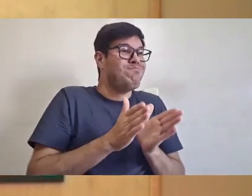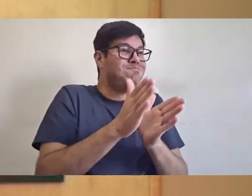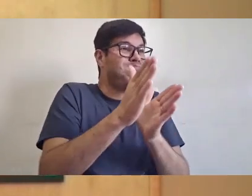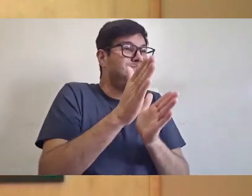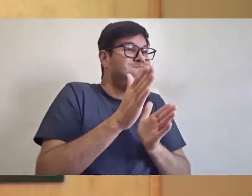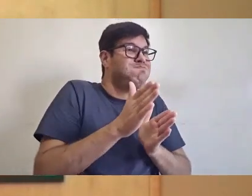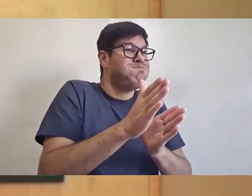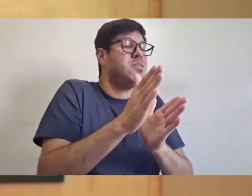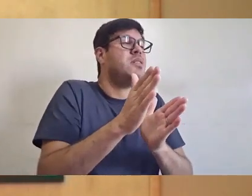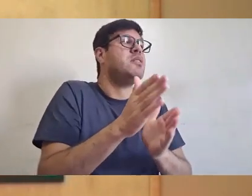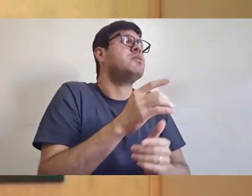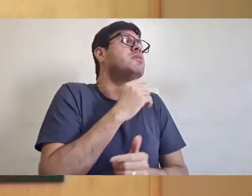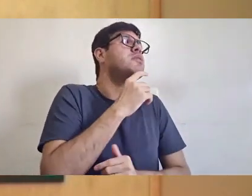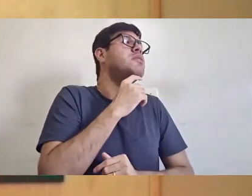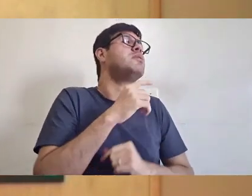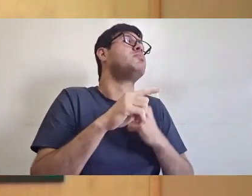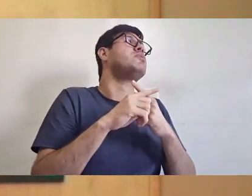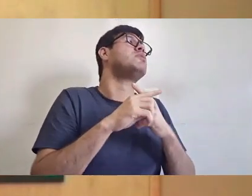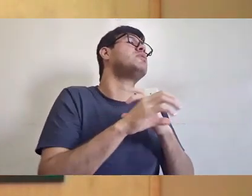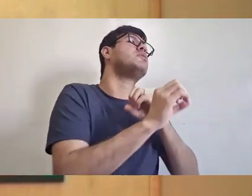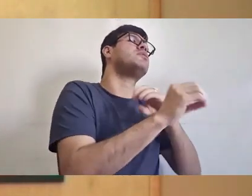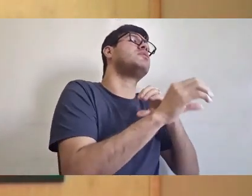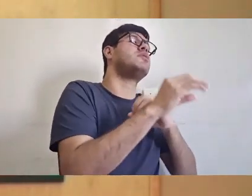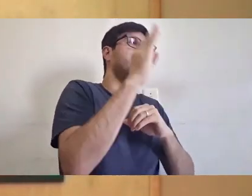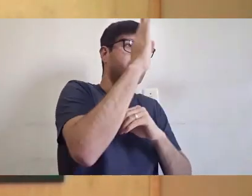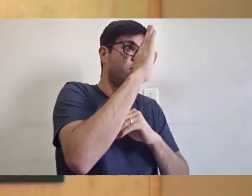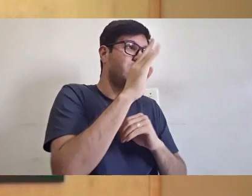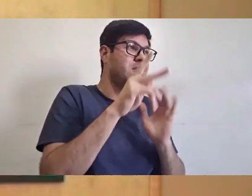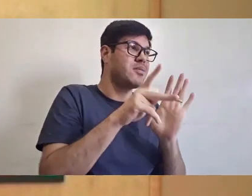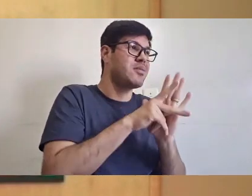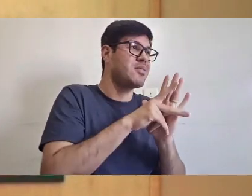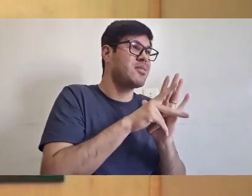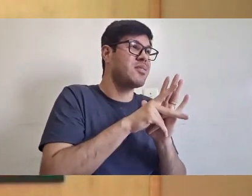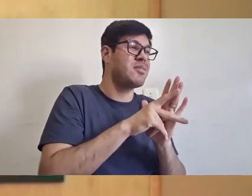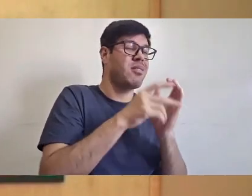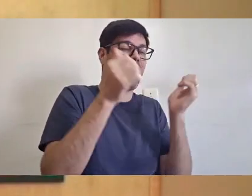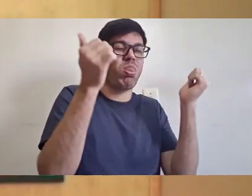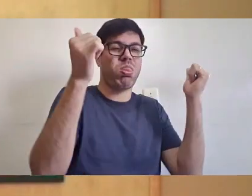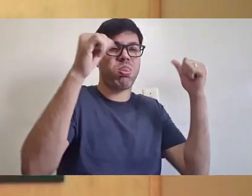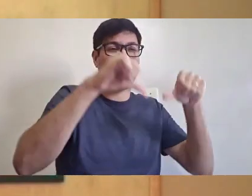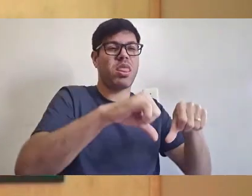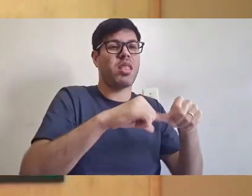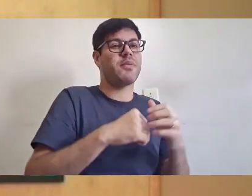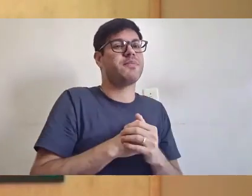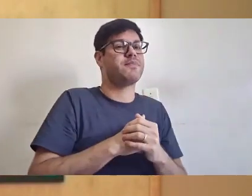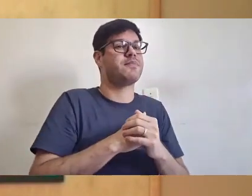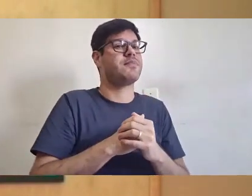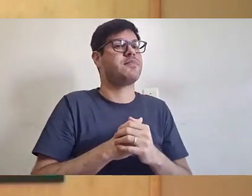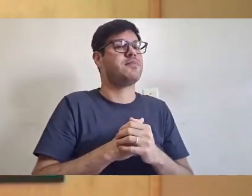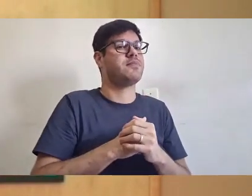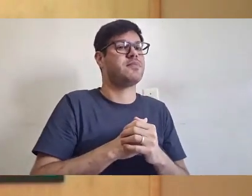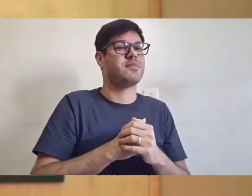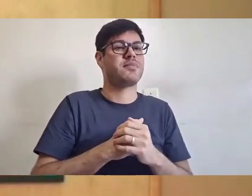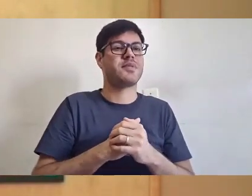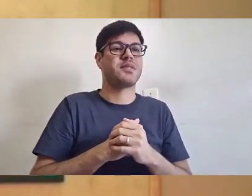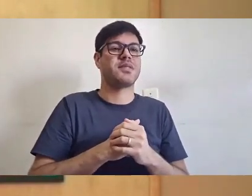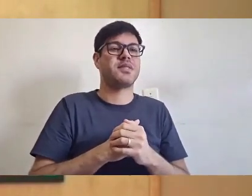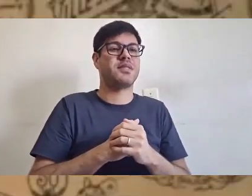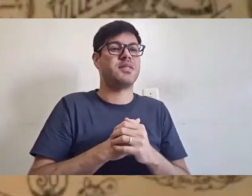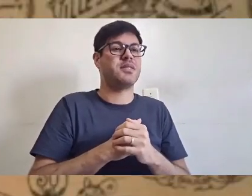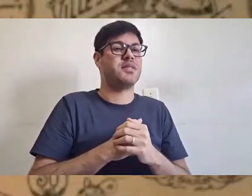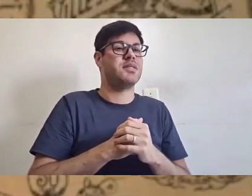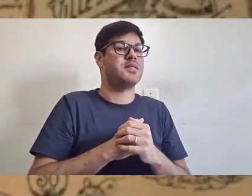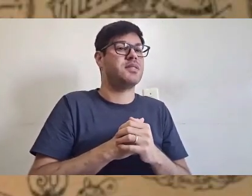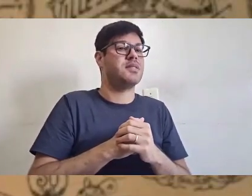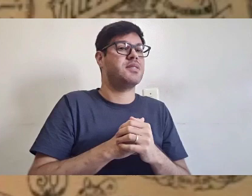de acompanhar. Principalmente porque a educação brasileira é de péssima qualidade,